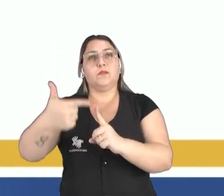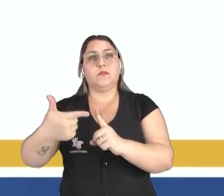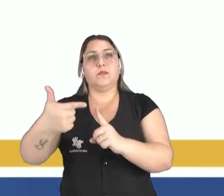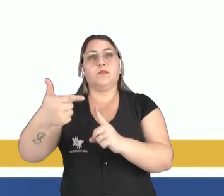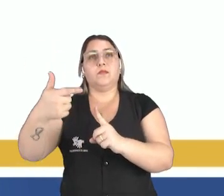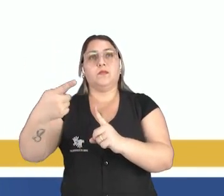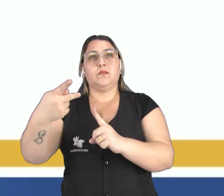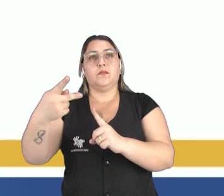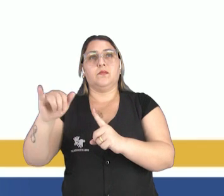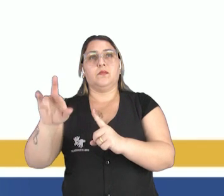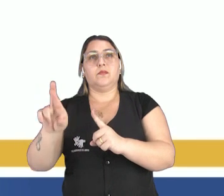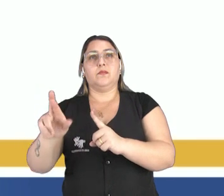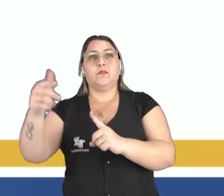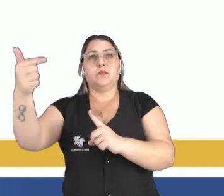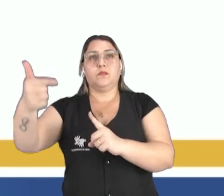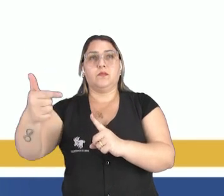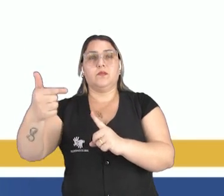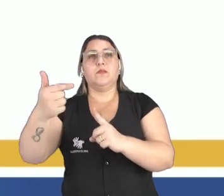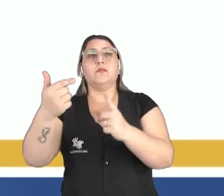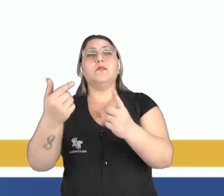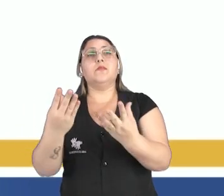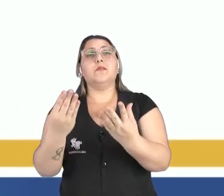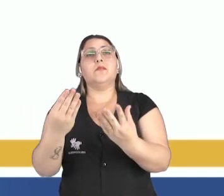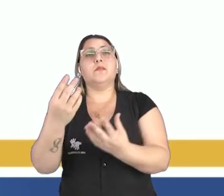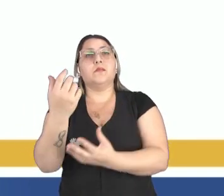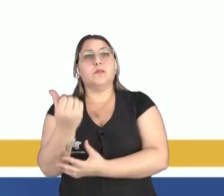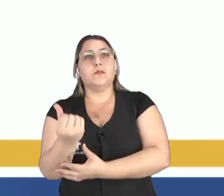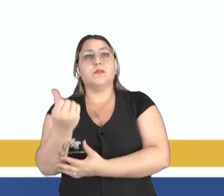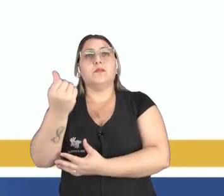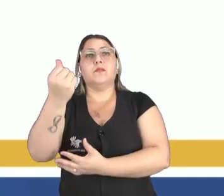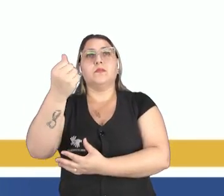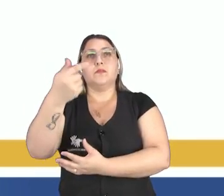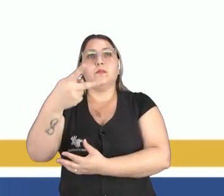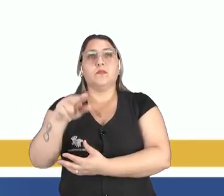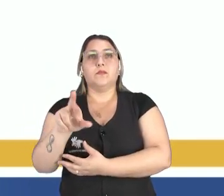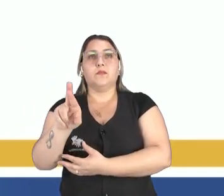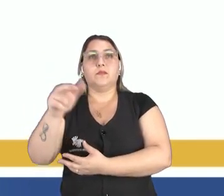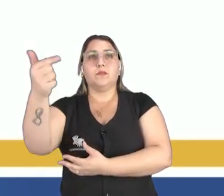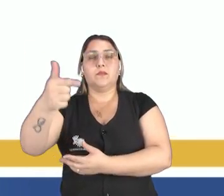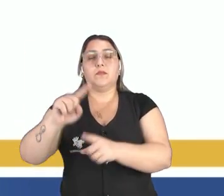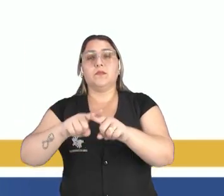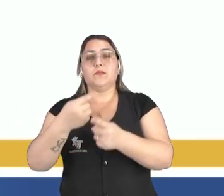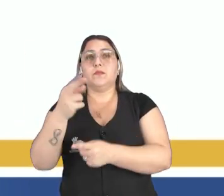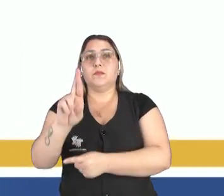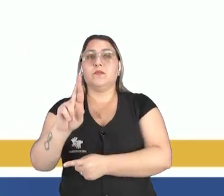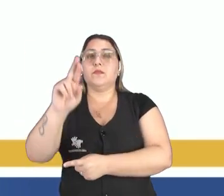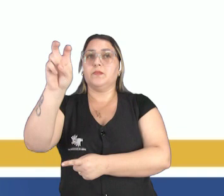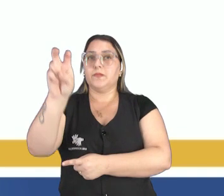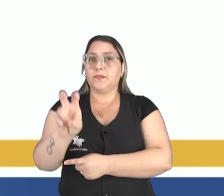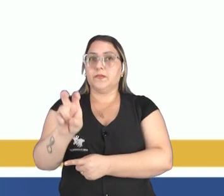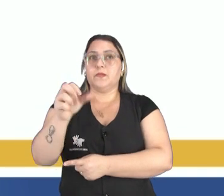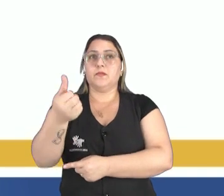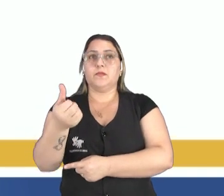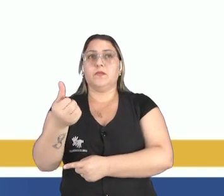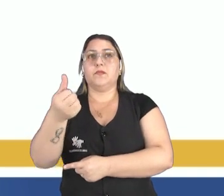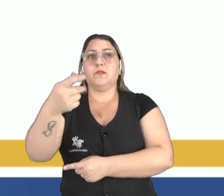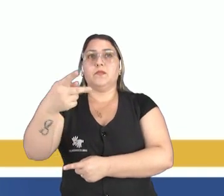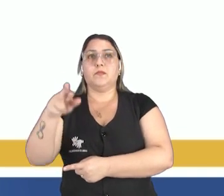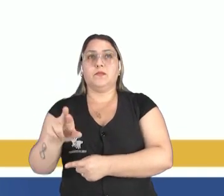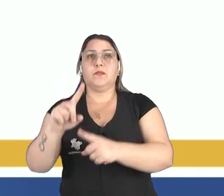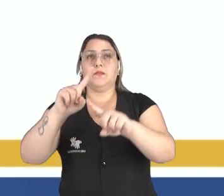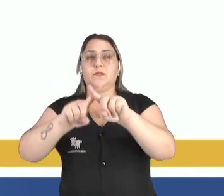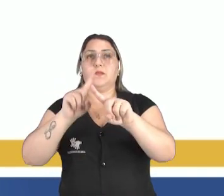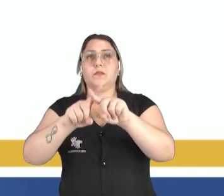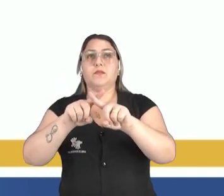Mais 2πr ao quadrado, que vai me dar 6πr ao quadrado, mas o r vale 5. Então, vai ficar 6π vezes 5